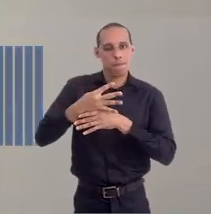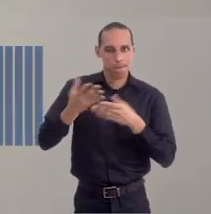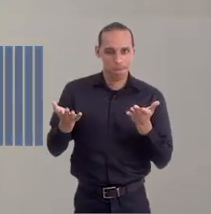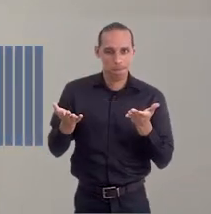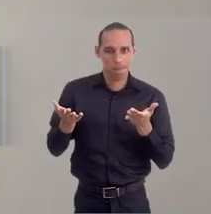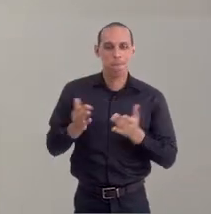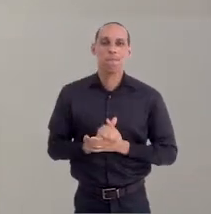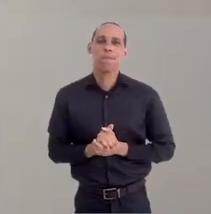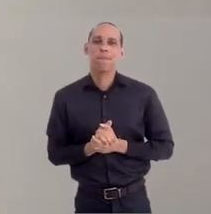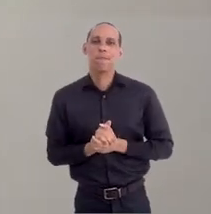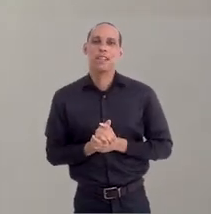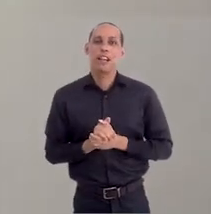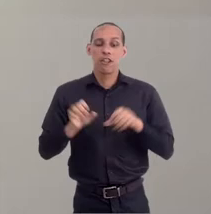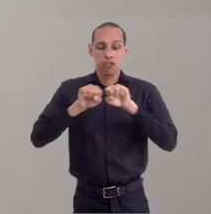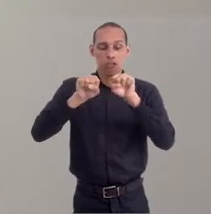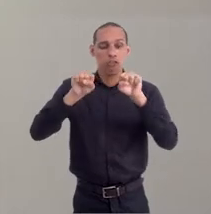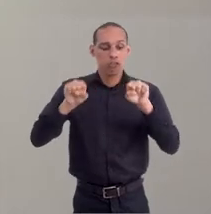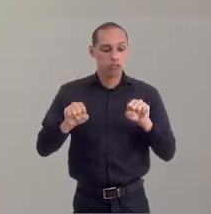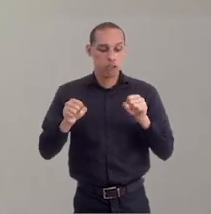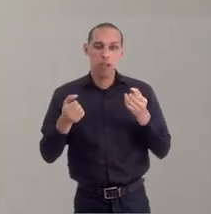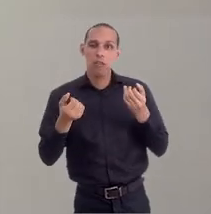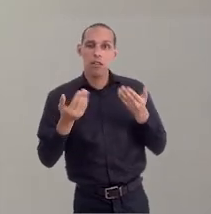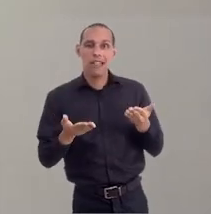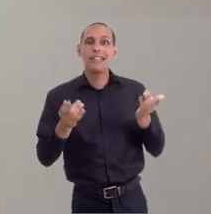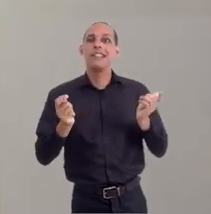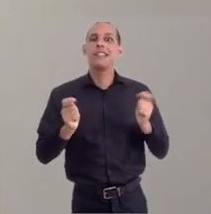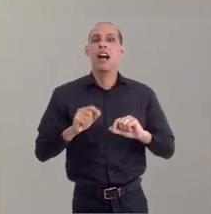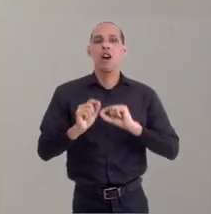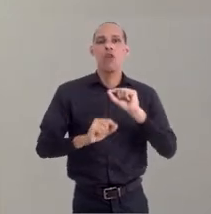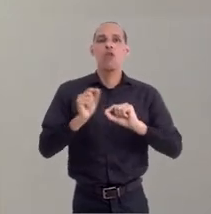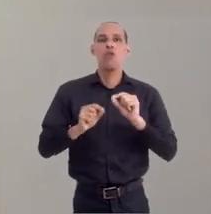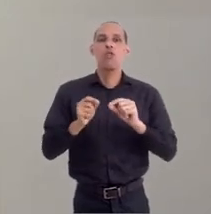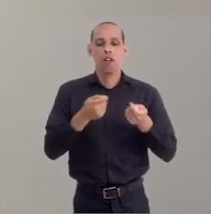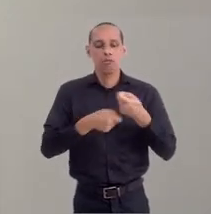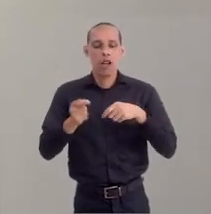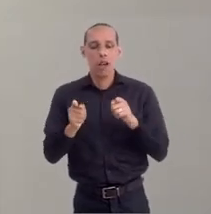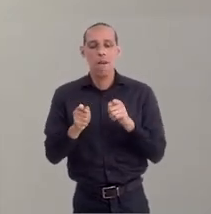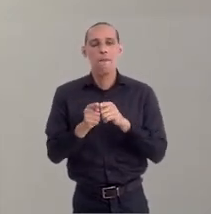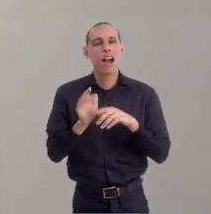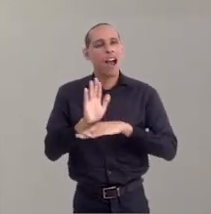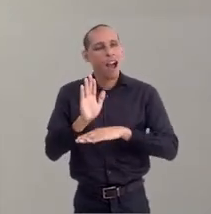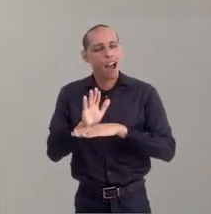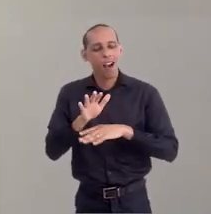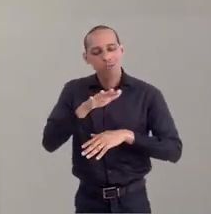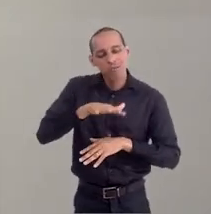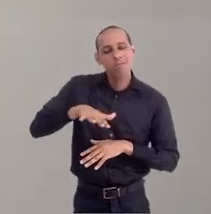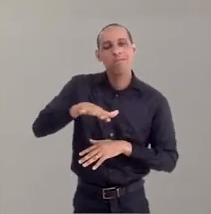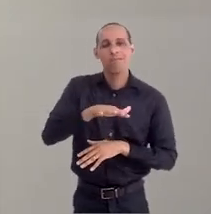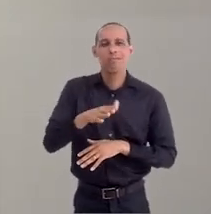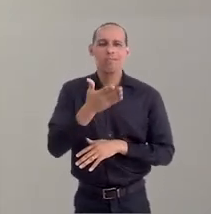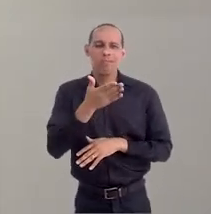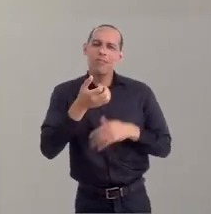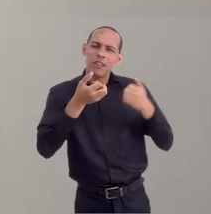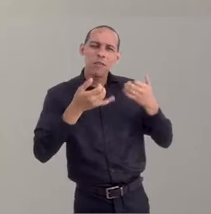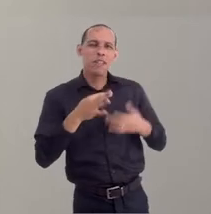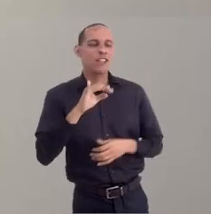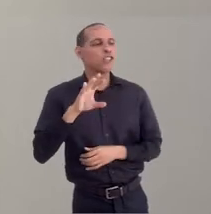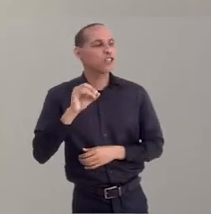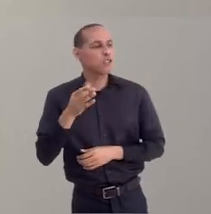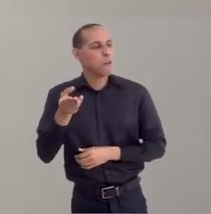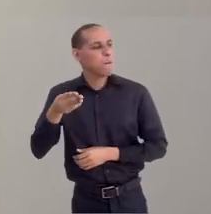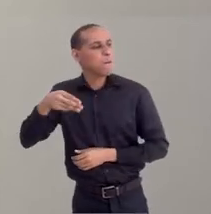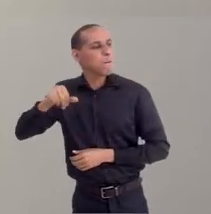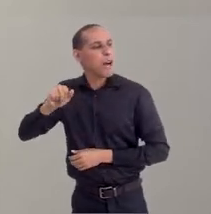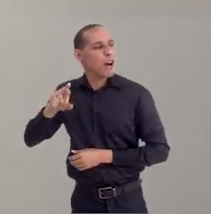dos municípios. Né? Como esse sistema, na verdade, cria um ambiente para os pequenos negócios. Queria que você falasse um pouquinho, Tito, em cima do